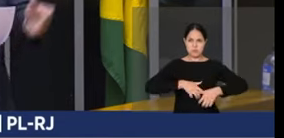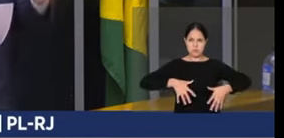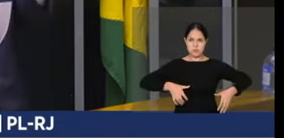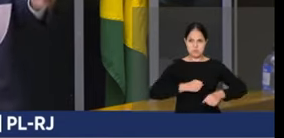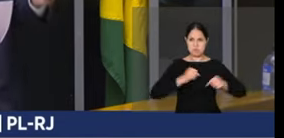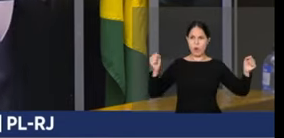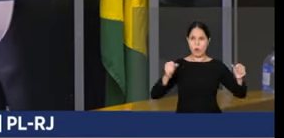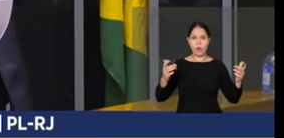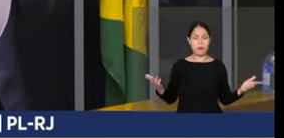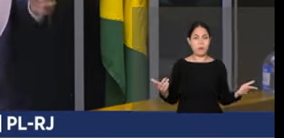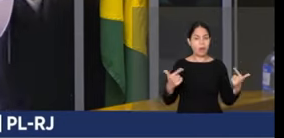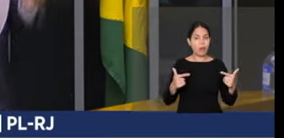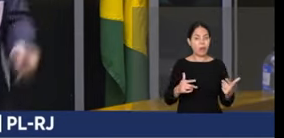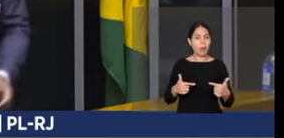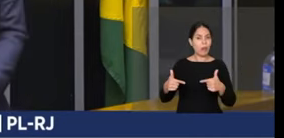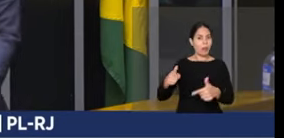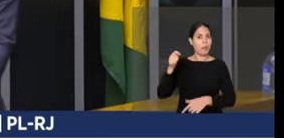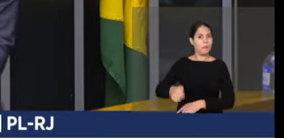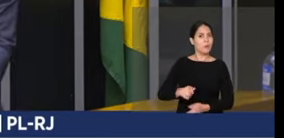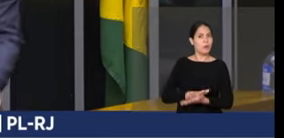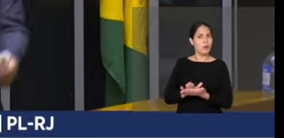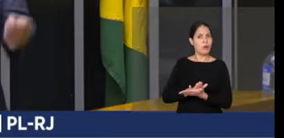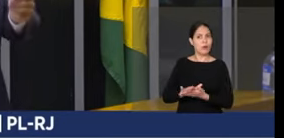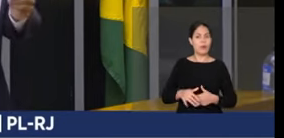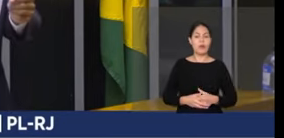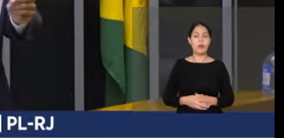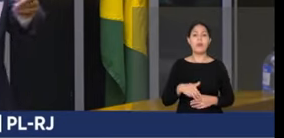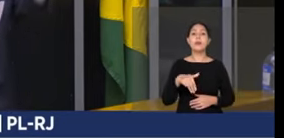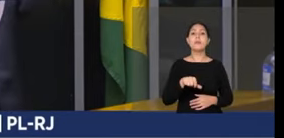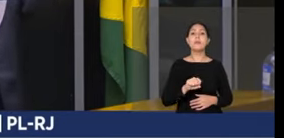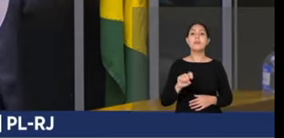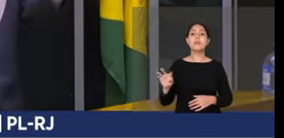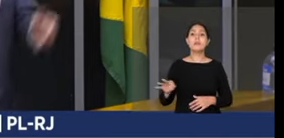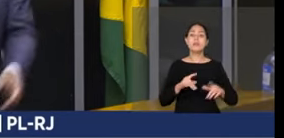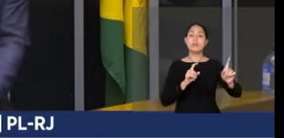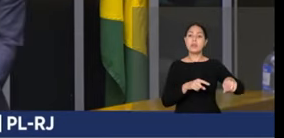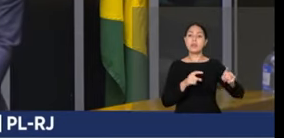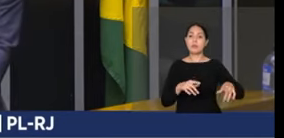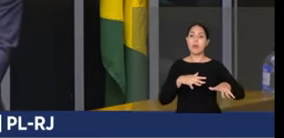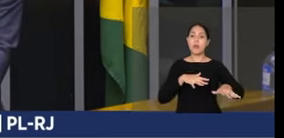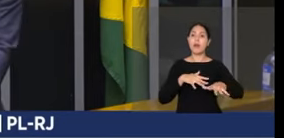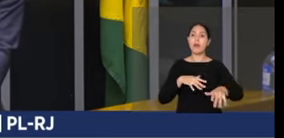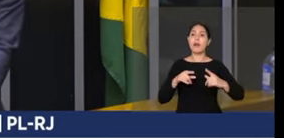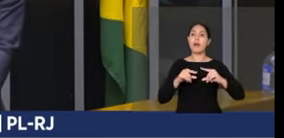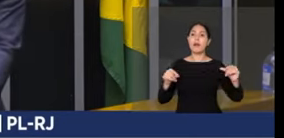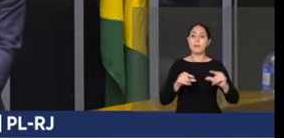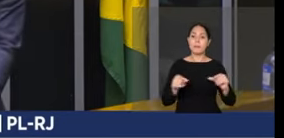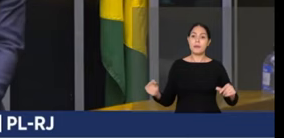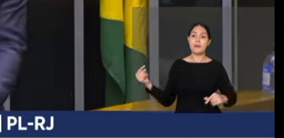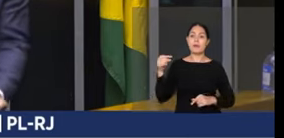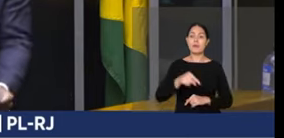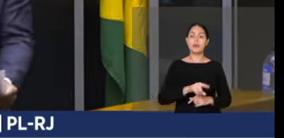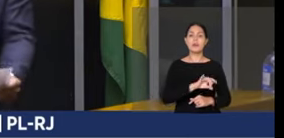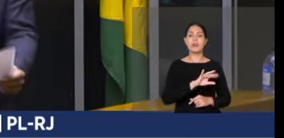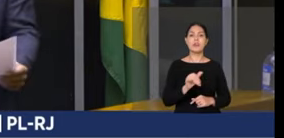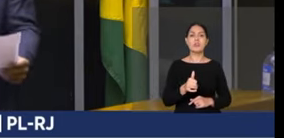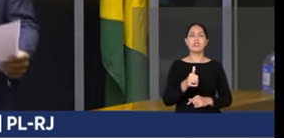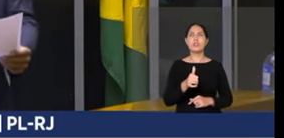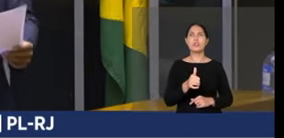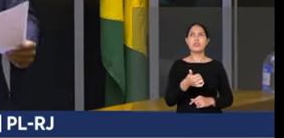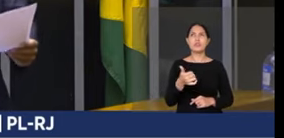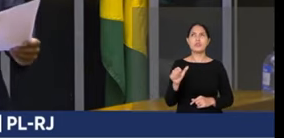invade, depreda, sede de entidade do agro em Brasília. Isso foi recentemente, foi em 18 de outubro de